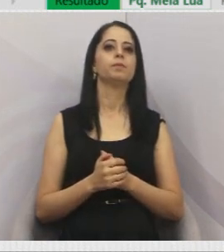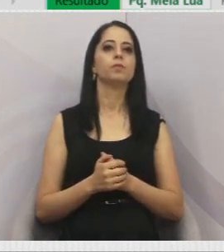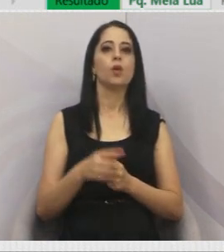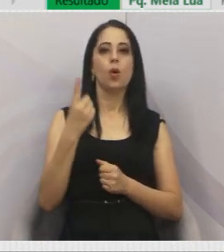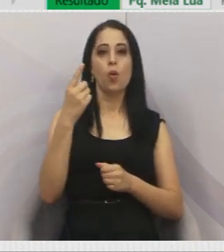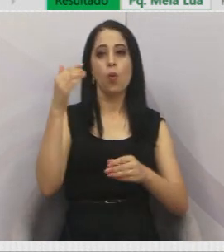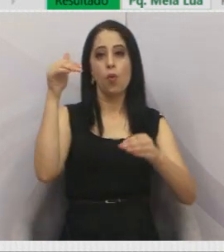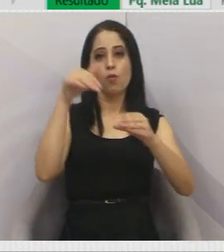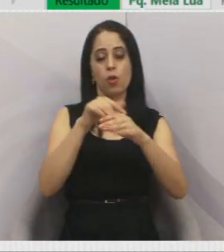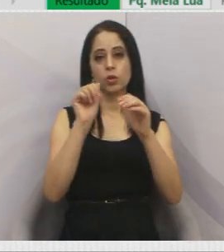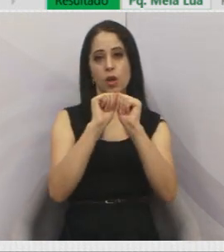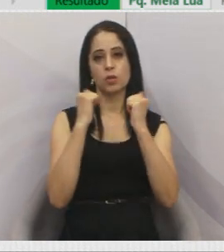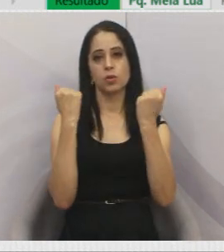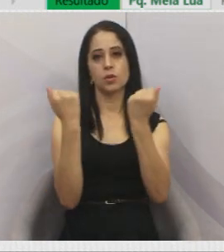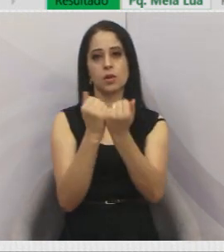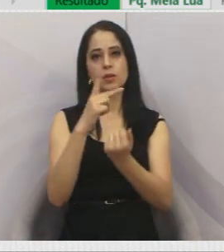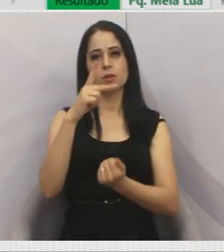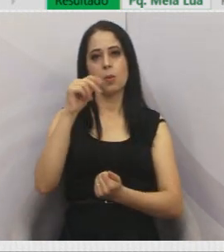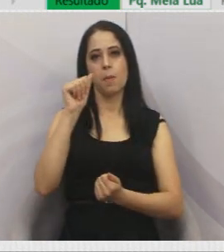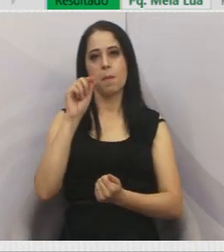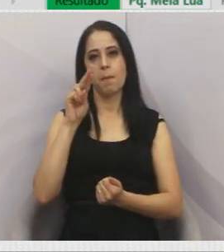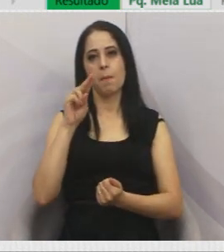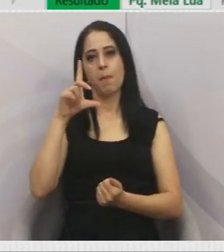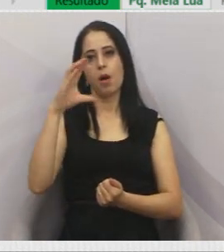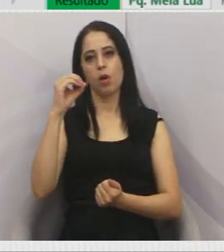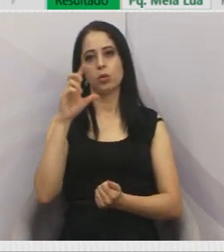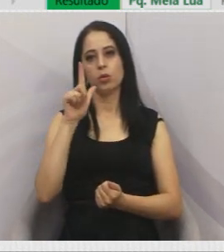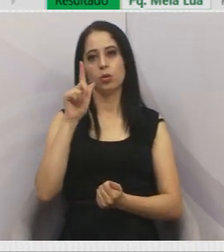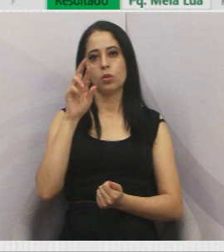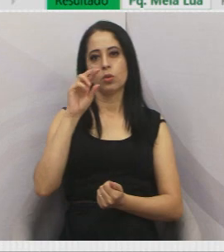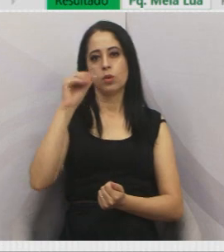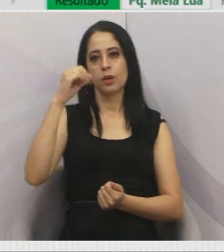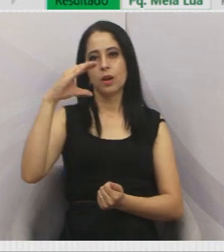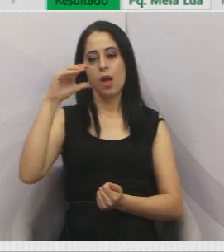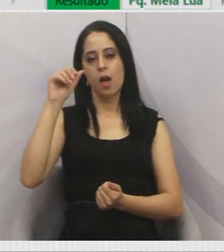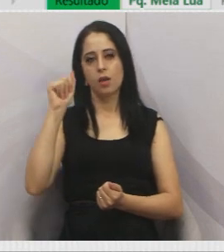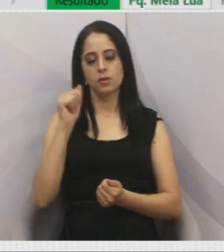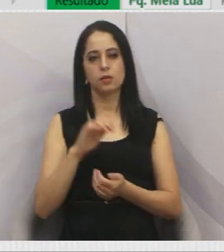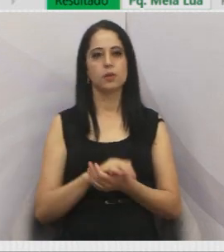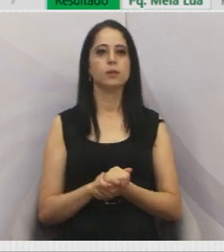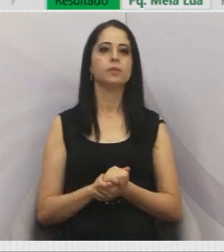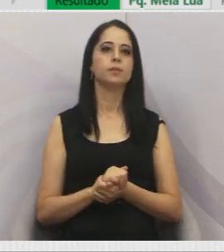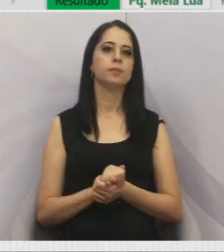voto Associação Paulo Graça. Próximo voto.